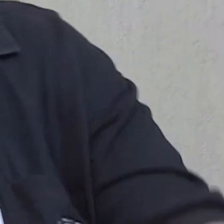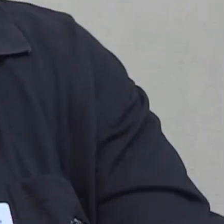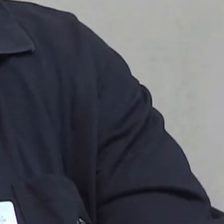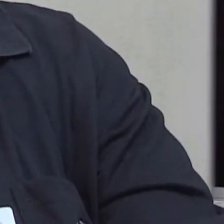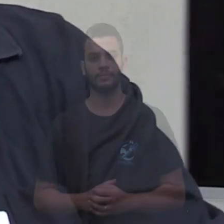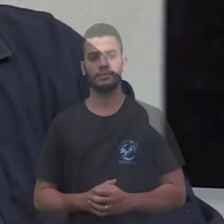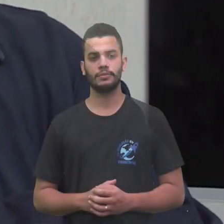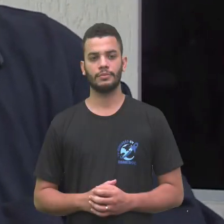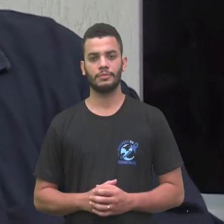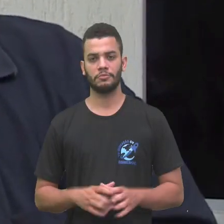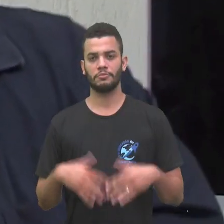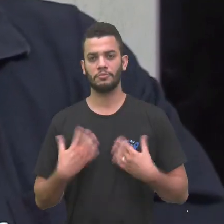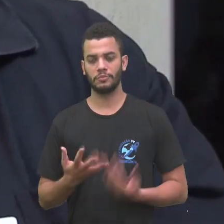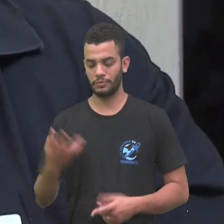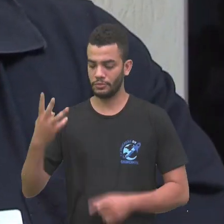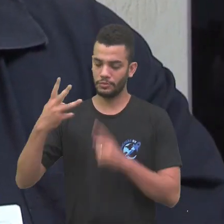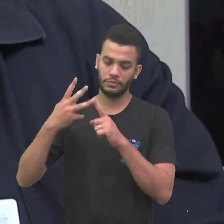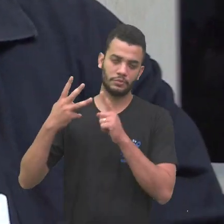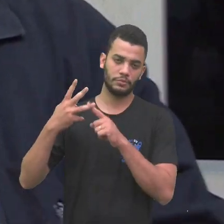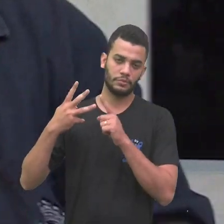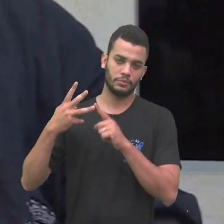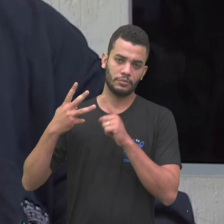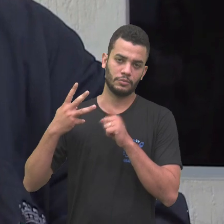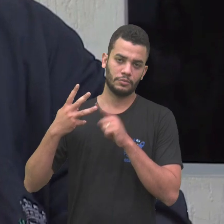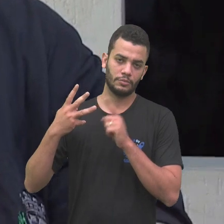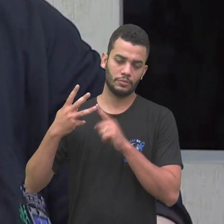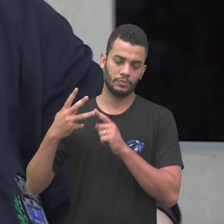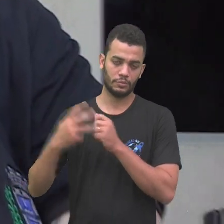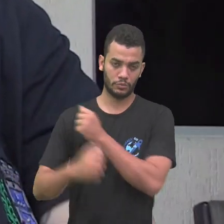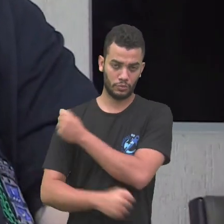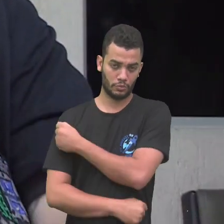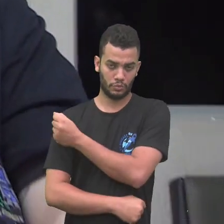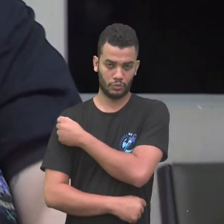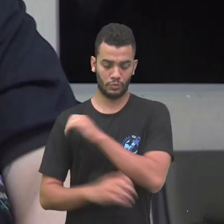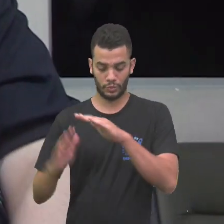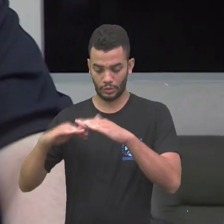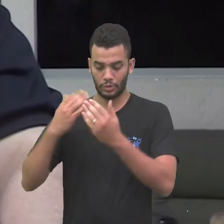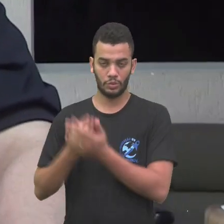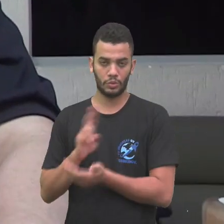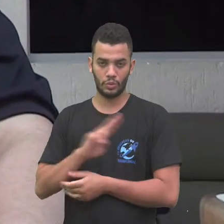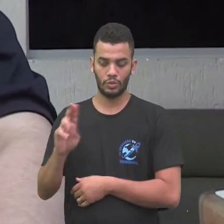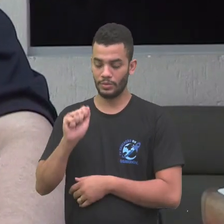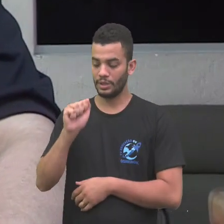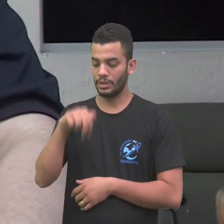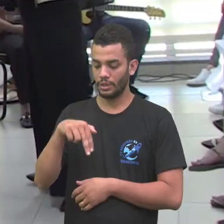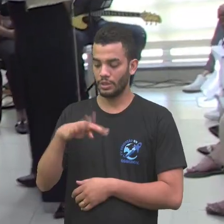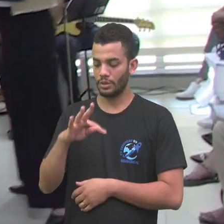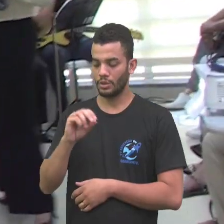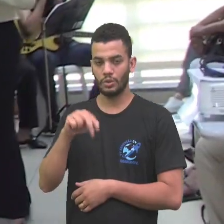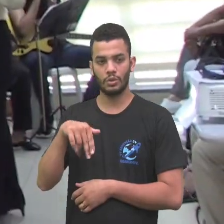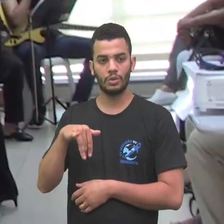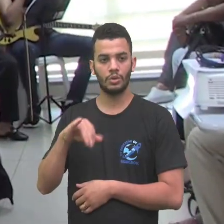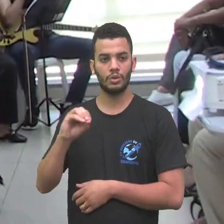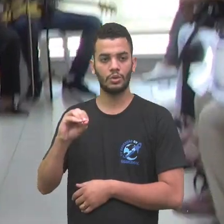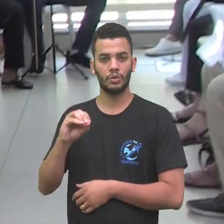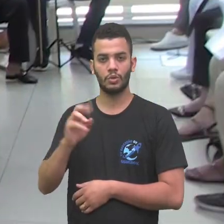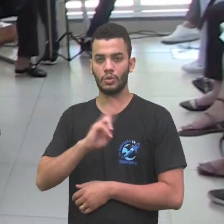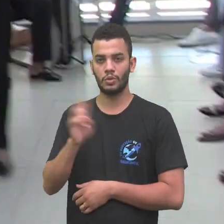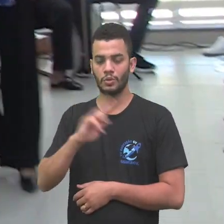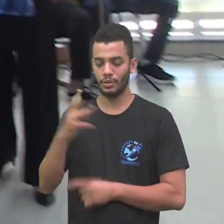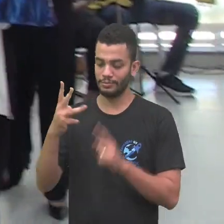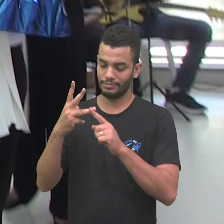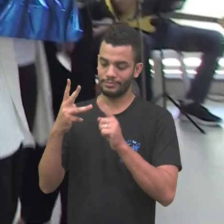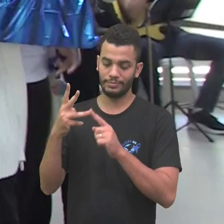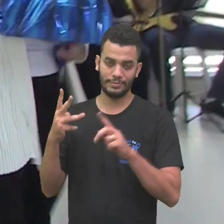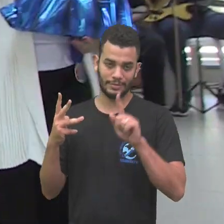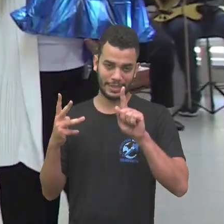em terceiro lugar, da Escola Municipal Antônio de Castro Pinto, Gabriel Ramos